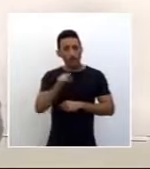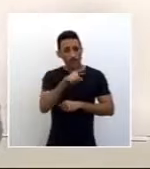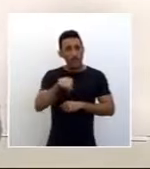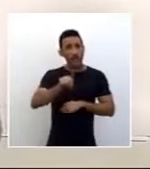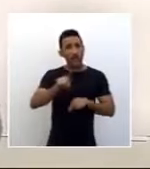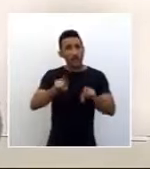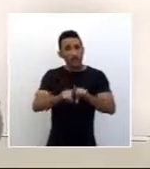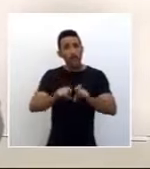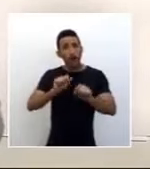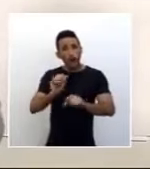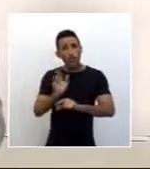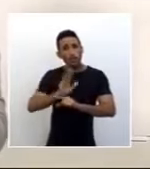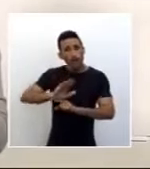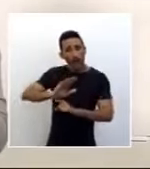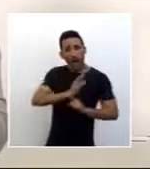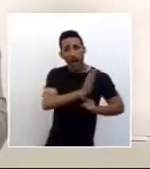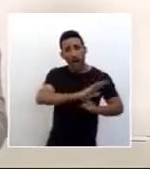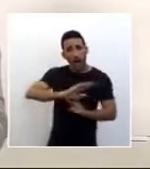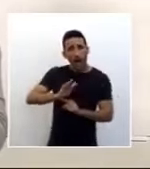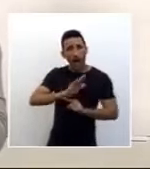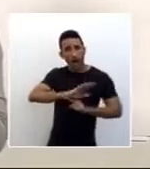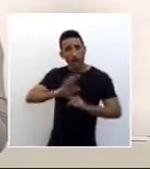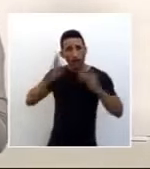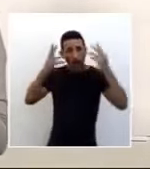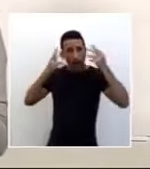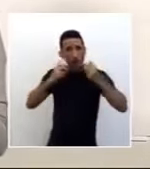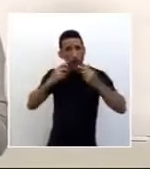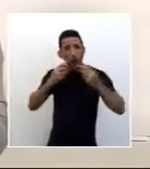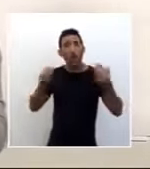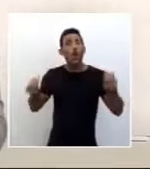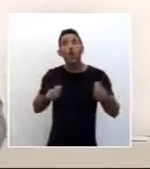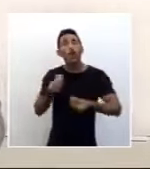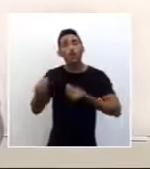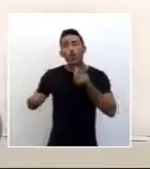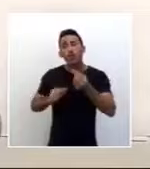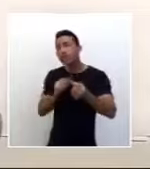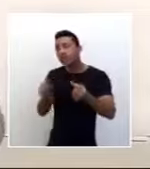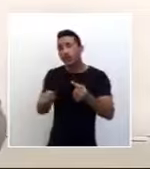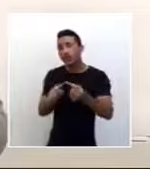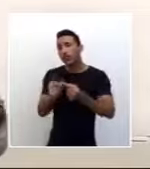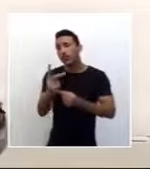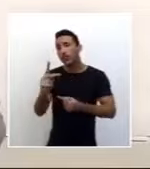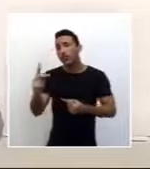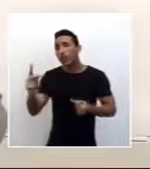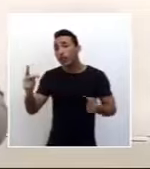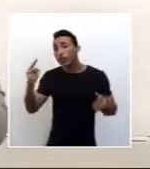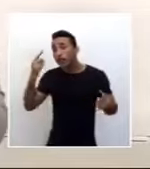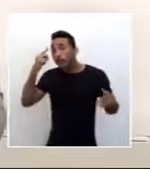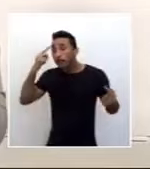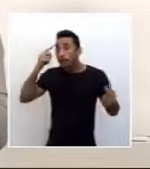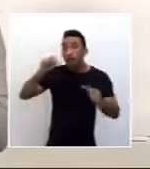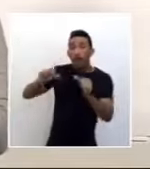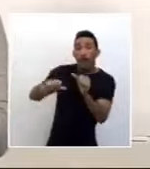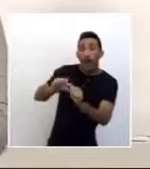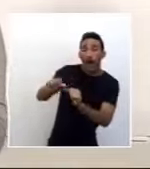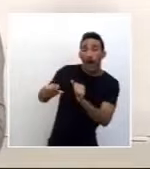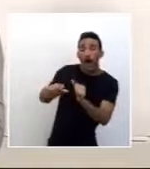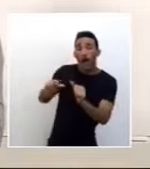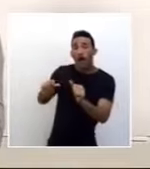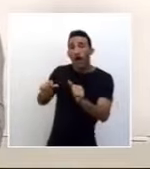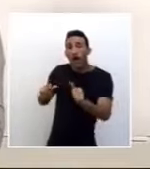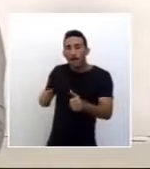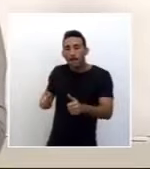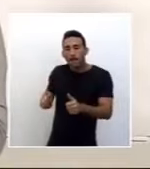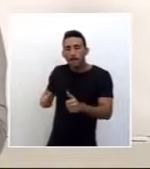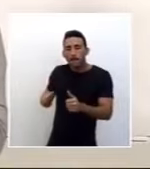contribuir para que isso se torne uma maneira eficiente e mudar um pouquinho né contra mim um pouquinho